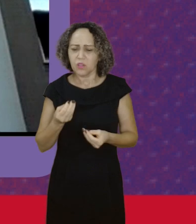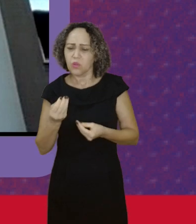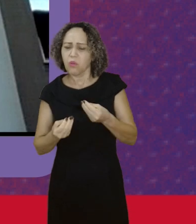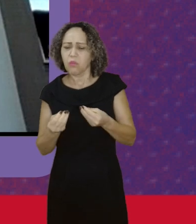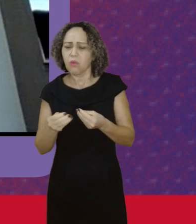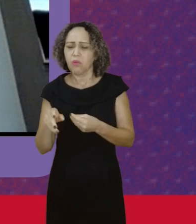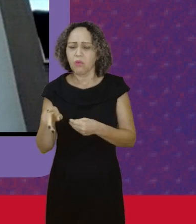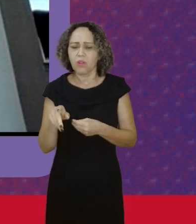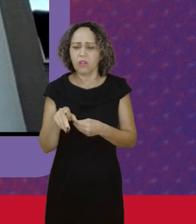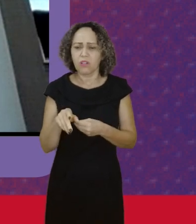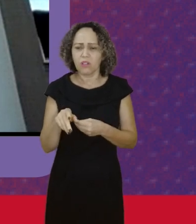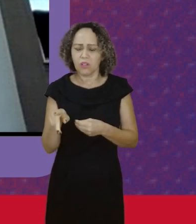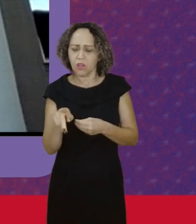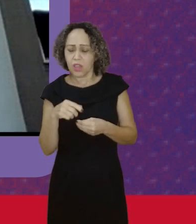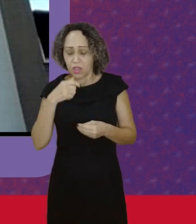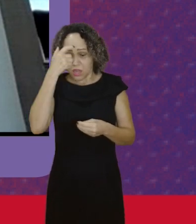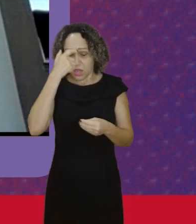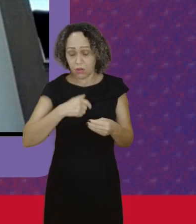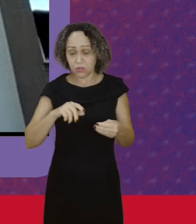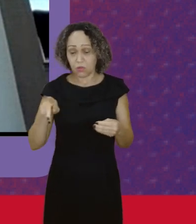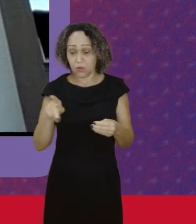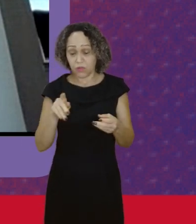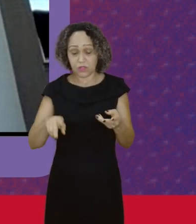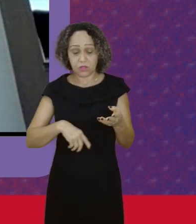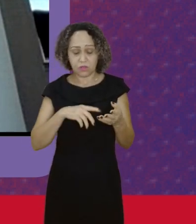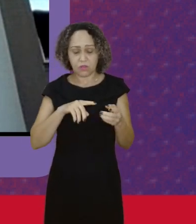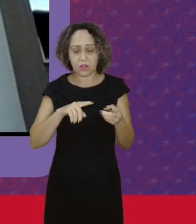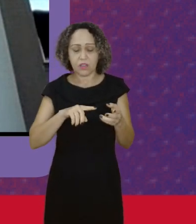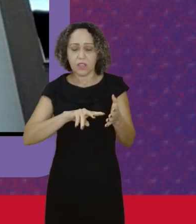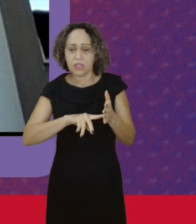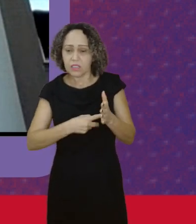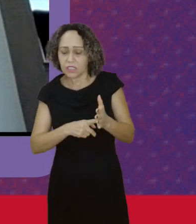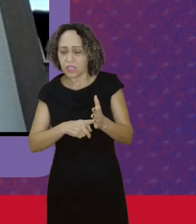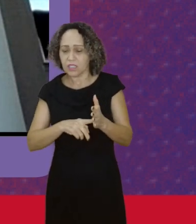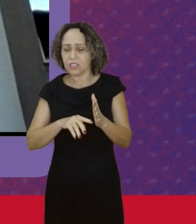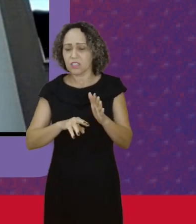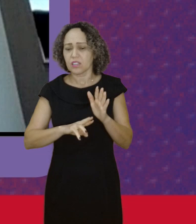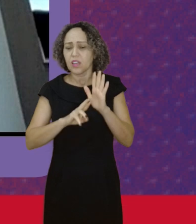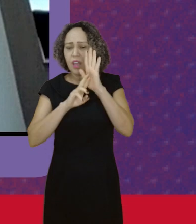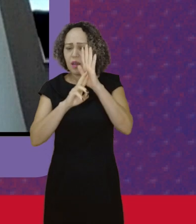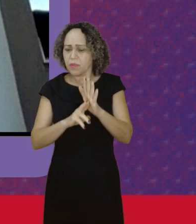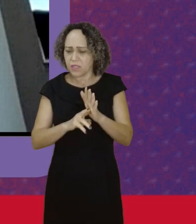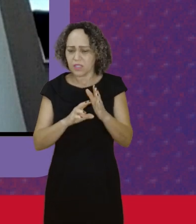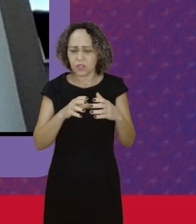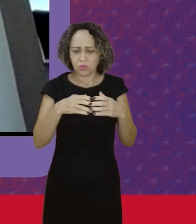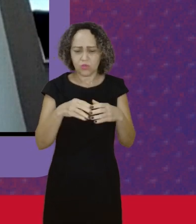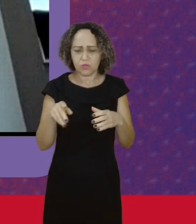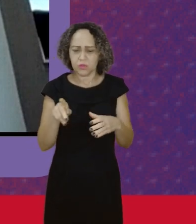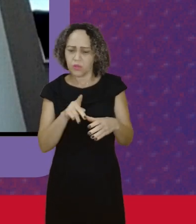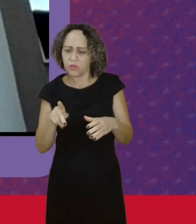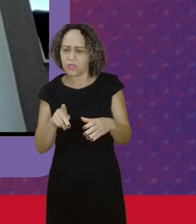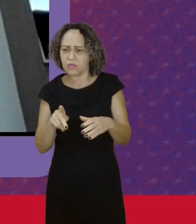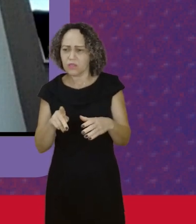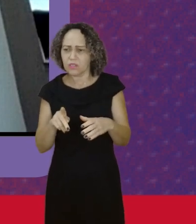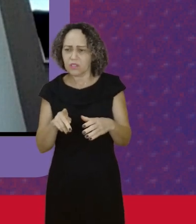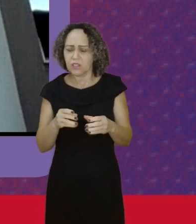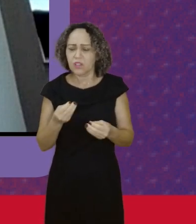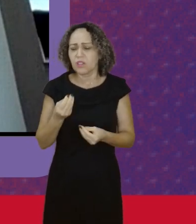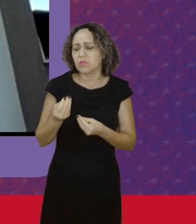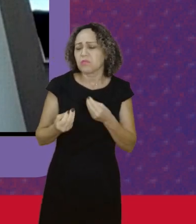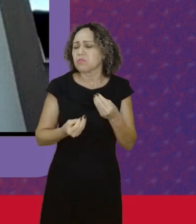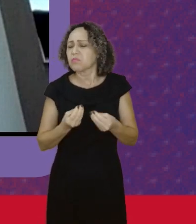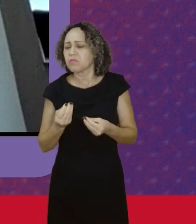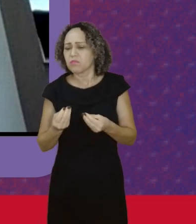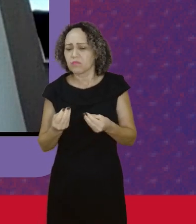professora, sindicalista, representante das professoras e dos professores, ver o quanto que